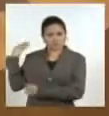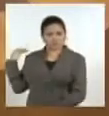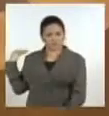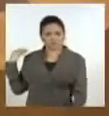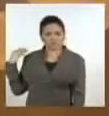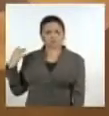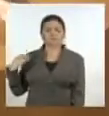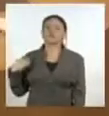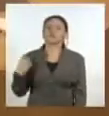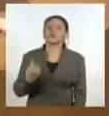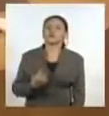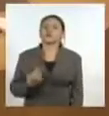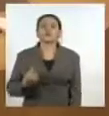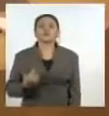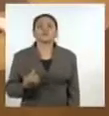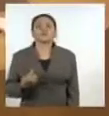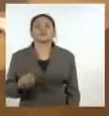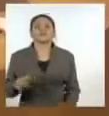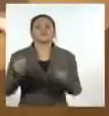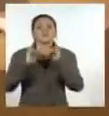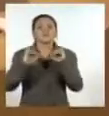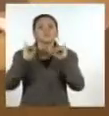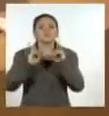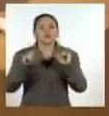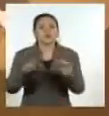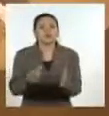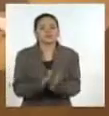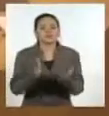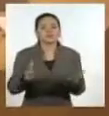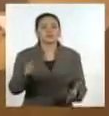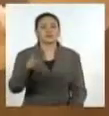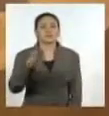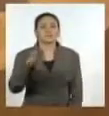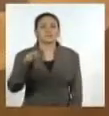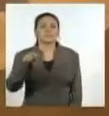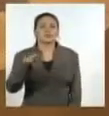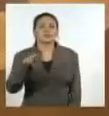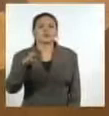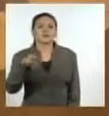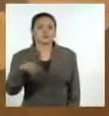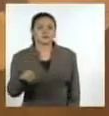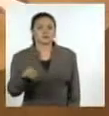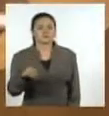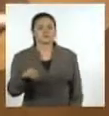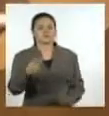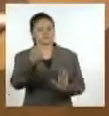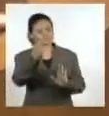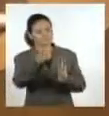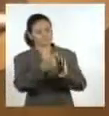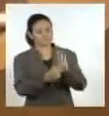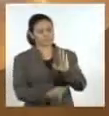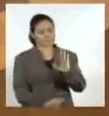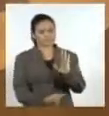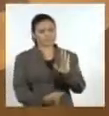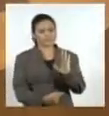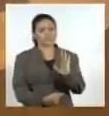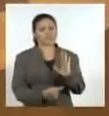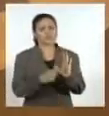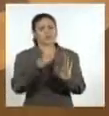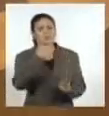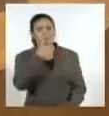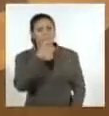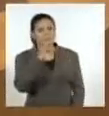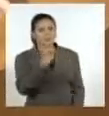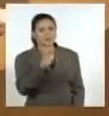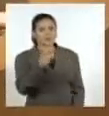chegamos a tratar desse assunto no Jornal Pequeno, na coluna que era assinada pelo meu pai, jornalista Atalino Filho, e por um período